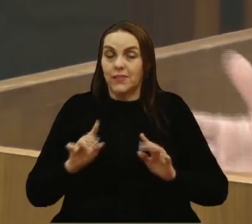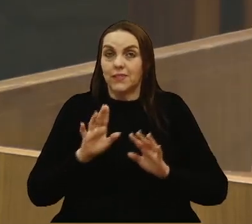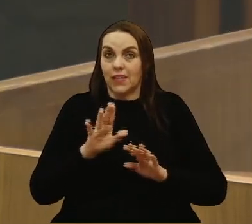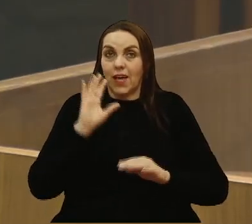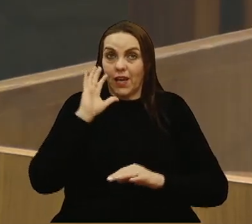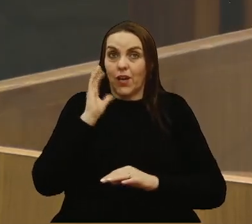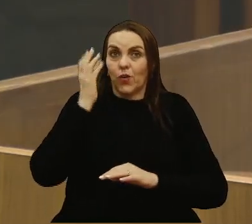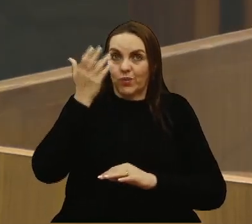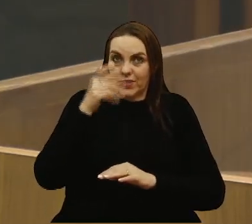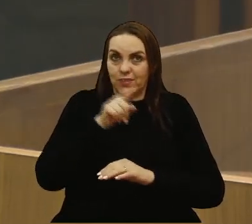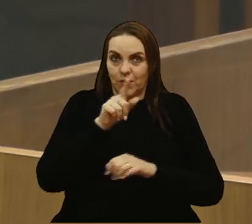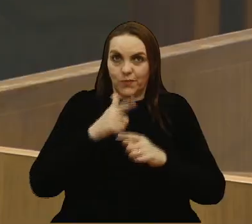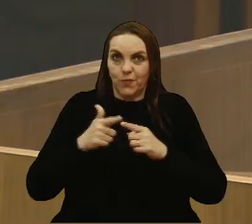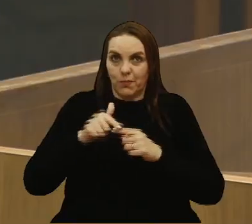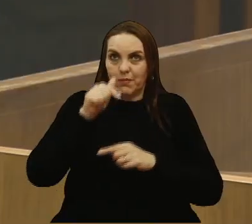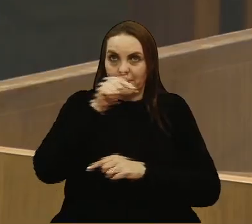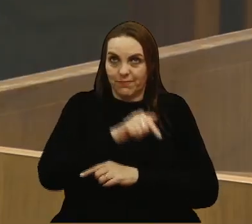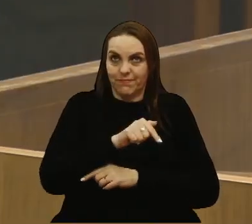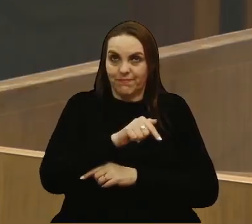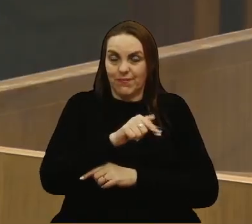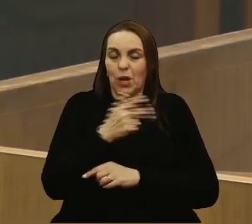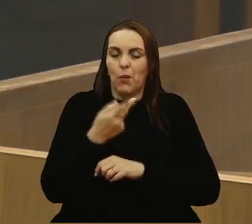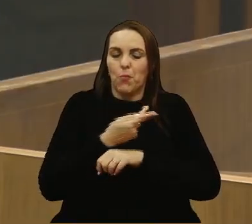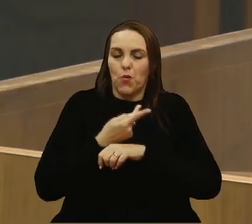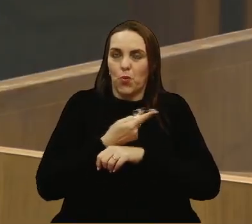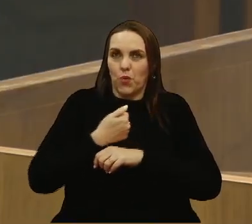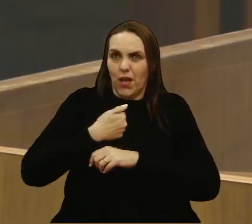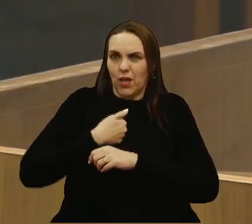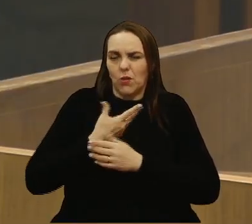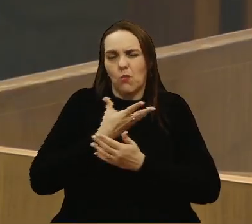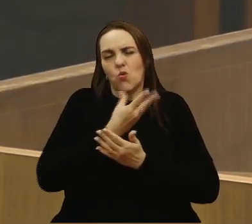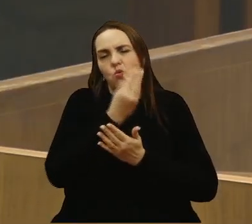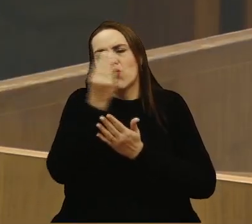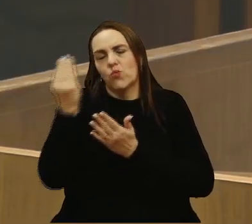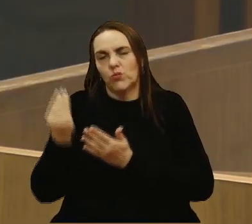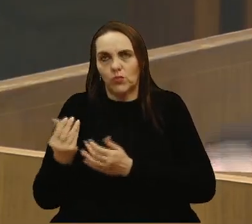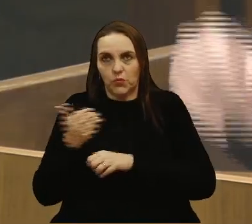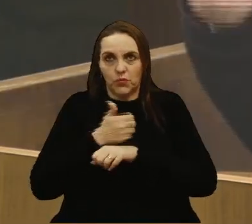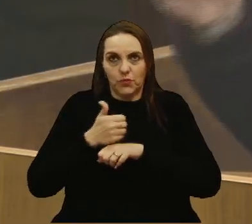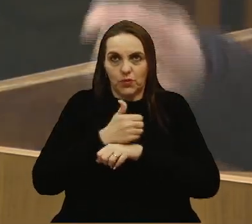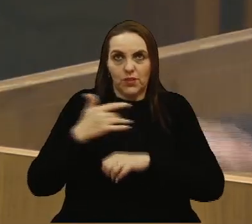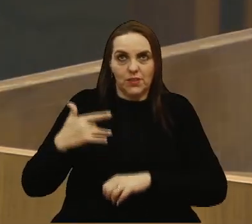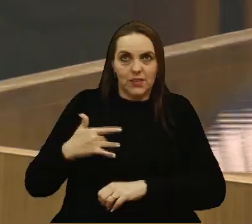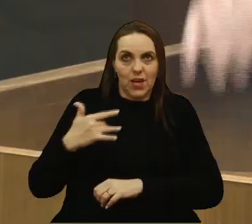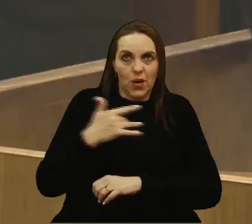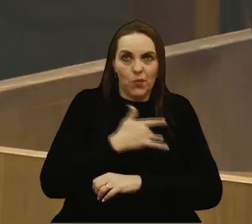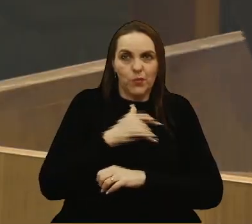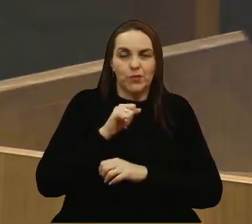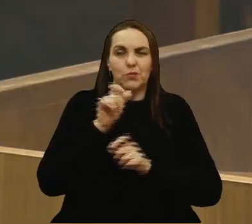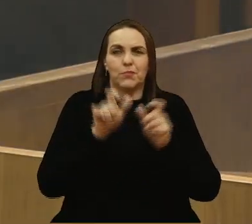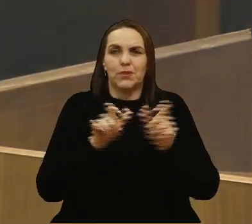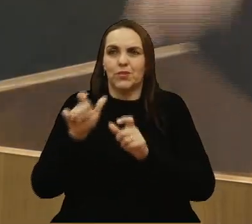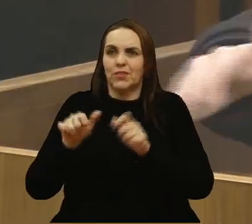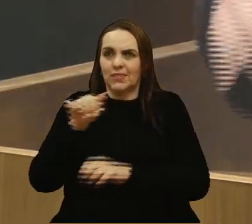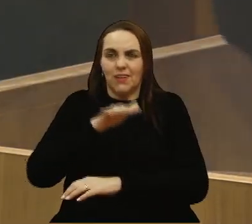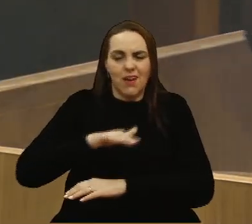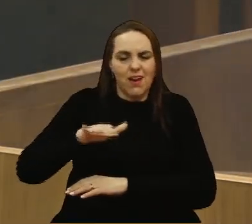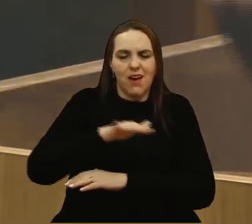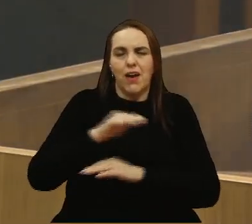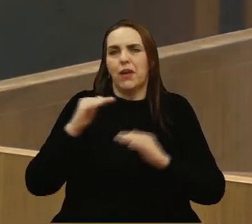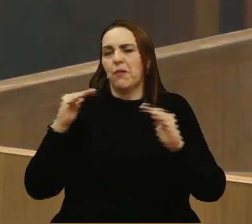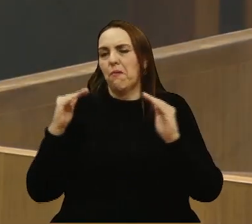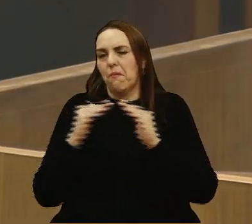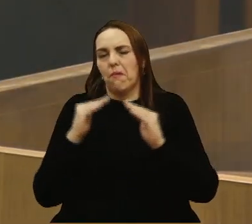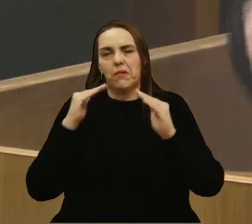aconteceu o fato, nós fomos procurados por muitos profissionais da saúde, obviamente, pessoas da área, pessoas dizendo que concordam,